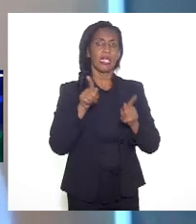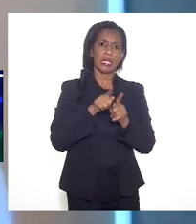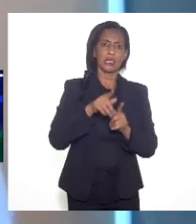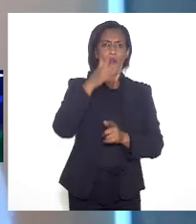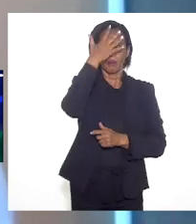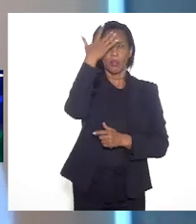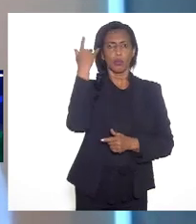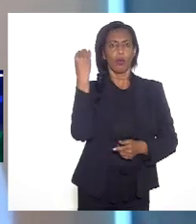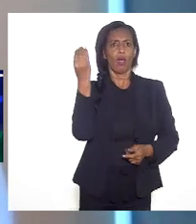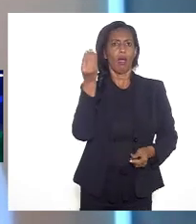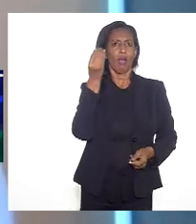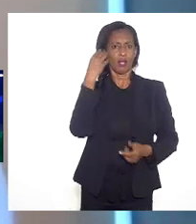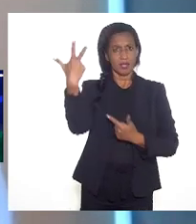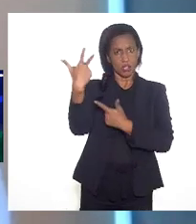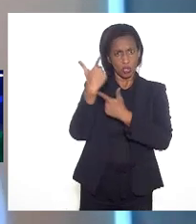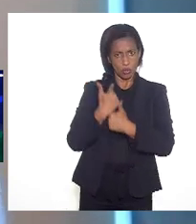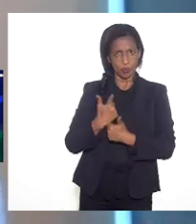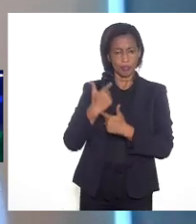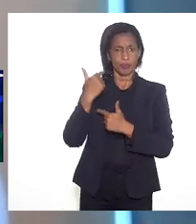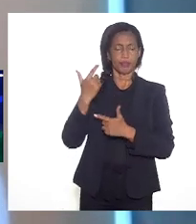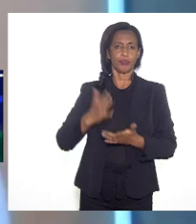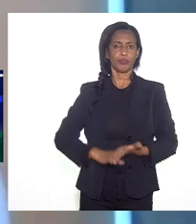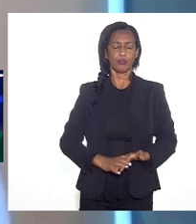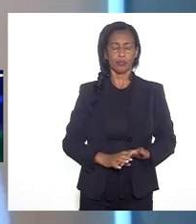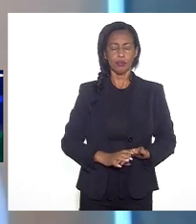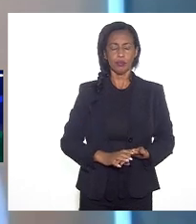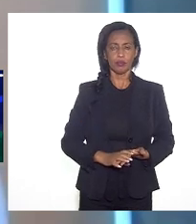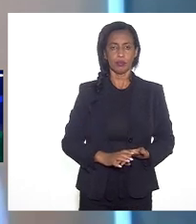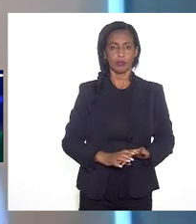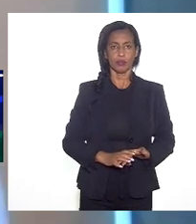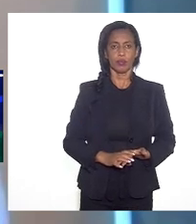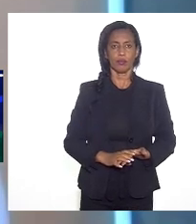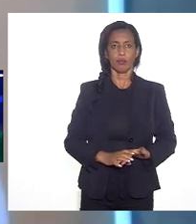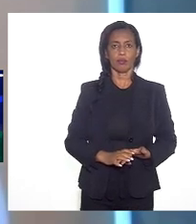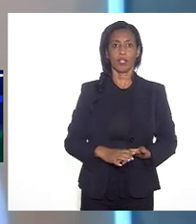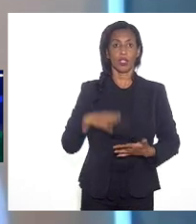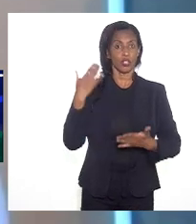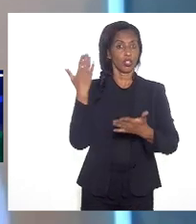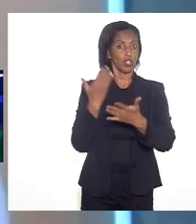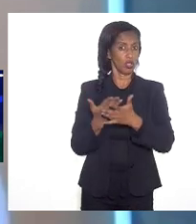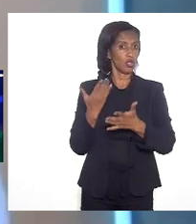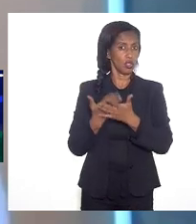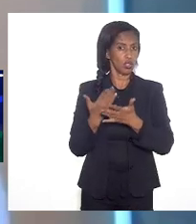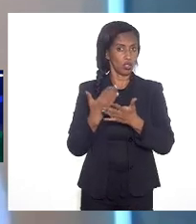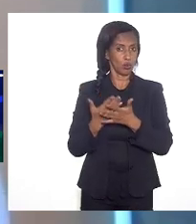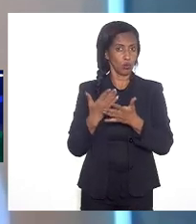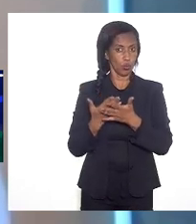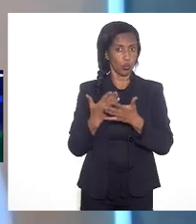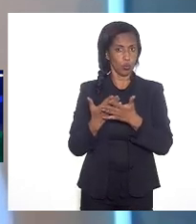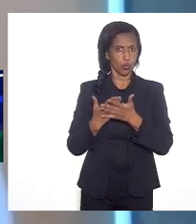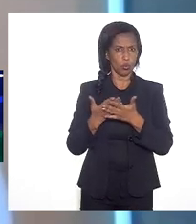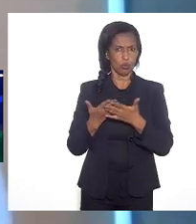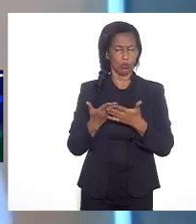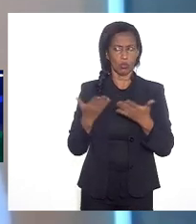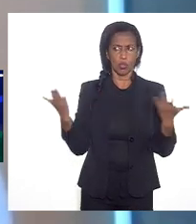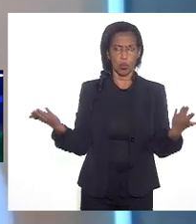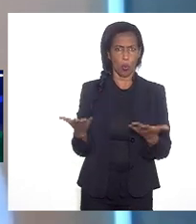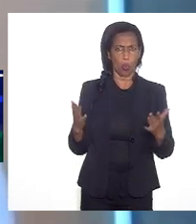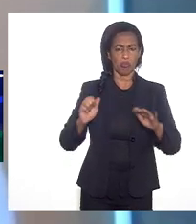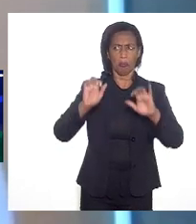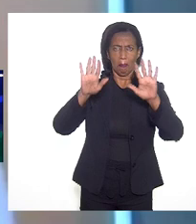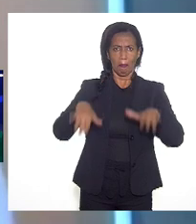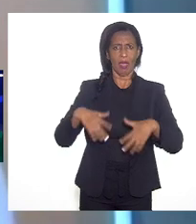nos acompanham e nos assistem, do núcleo de estudo, o ISP, que hoje foi bem